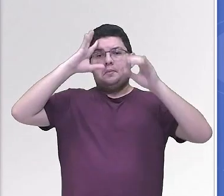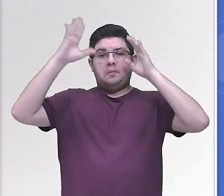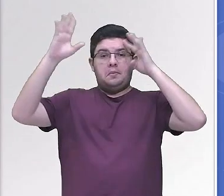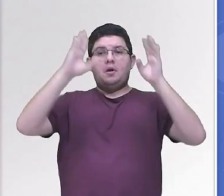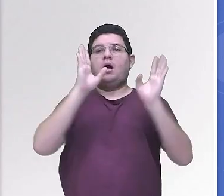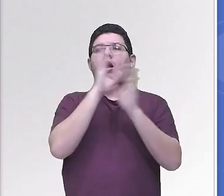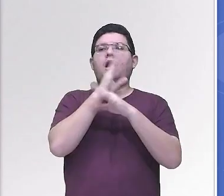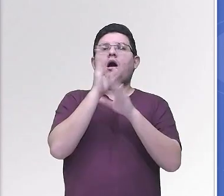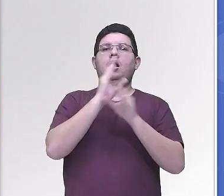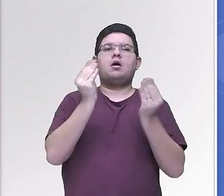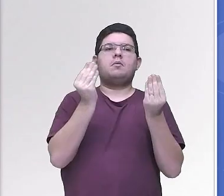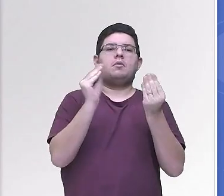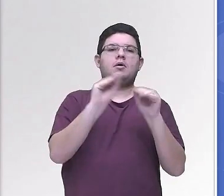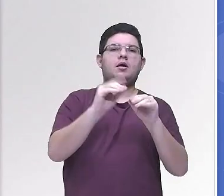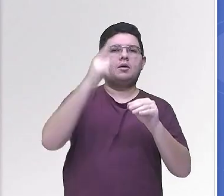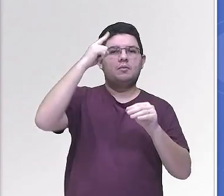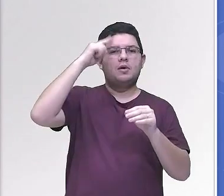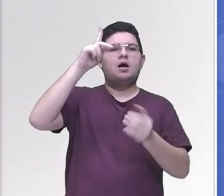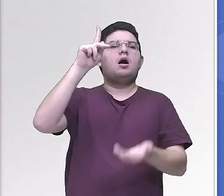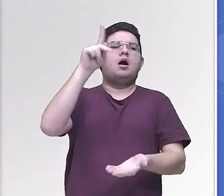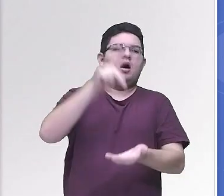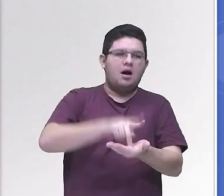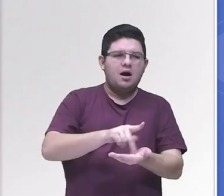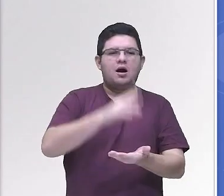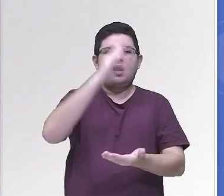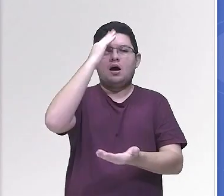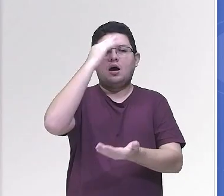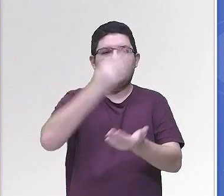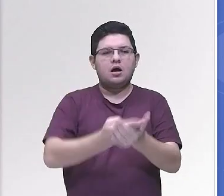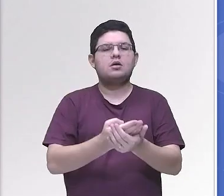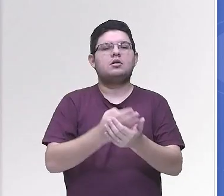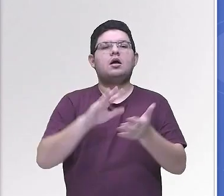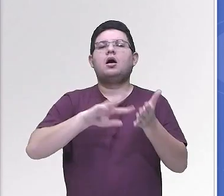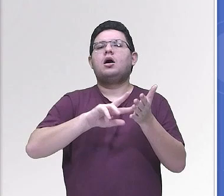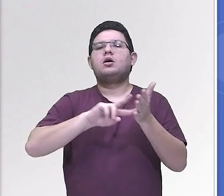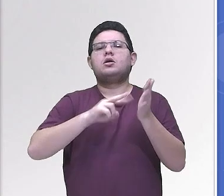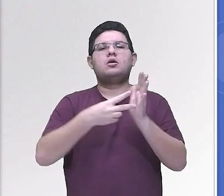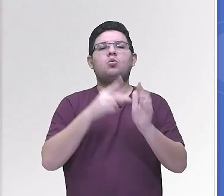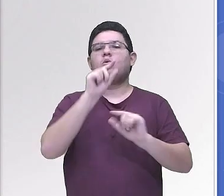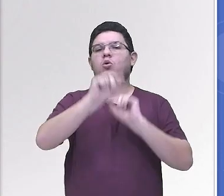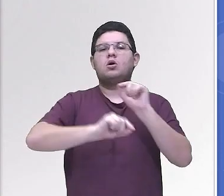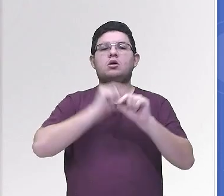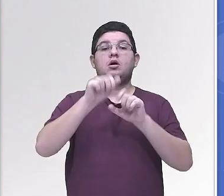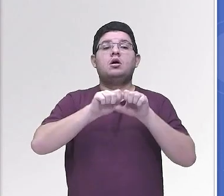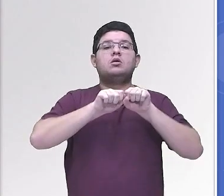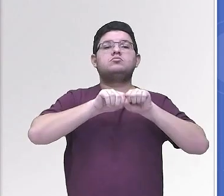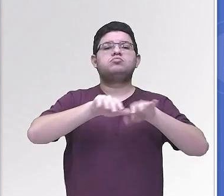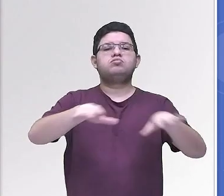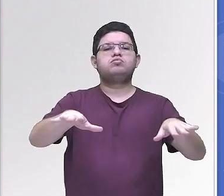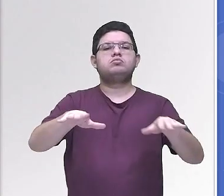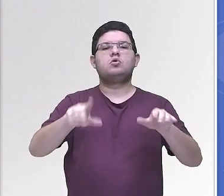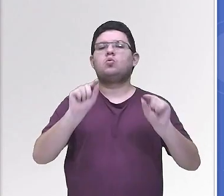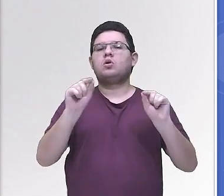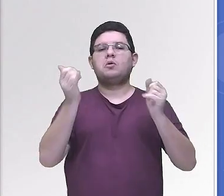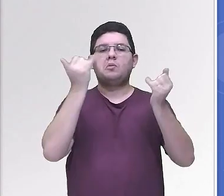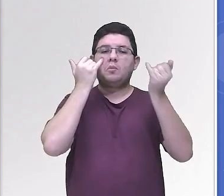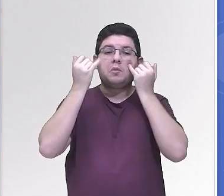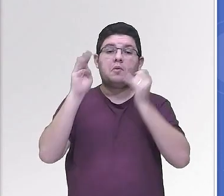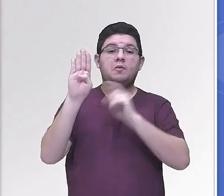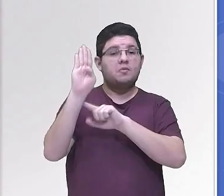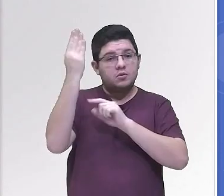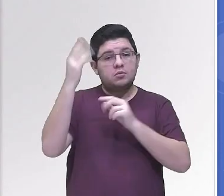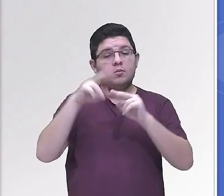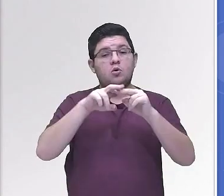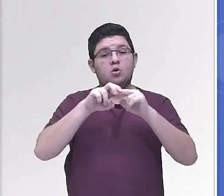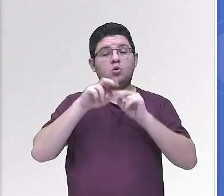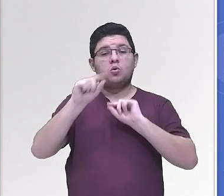para nós como verdades. E aí aparece esse monte de fake news que vão surgindo por aí. Esse é um papel importante da filosofia, tá?